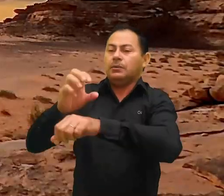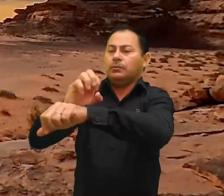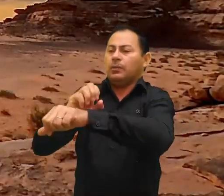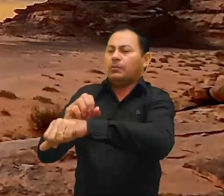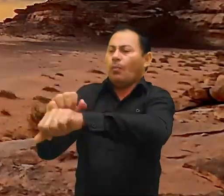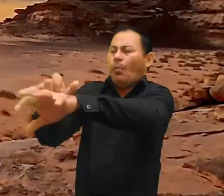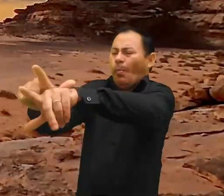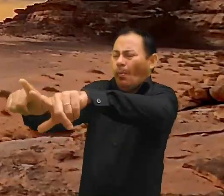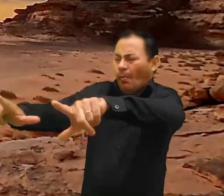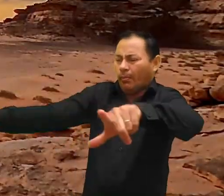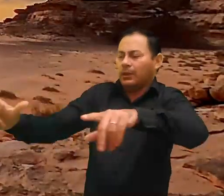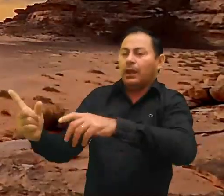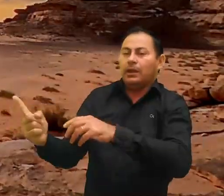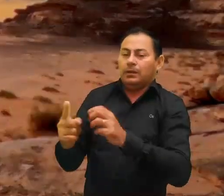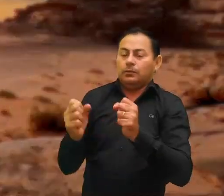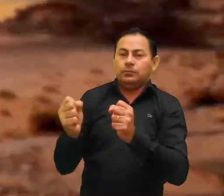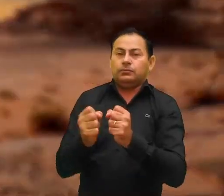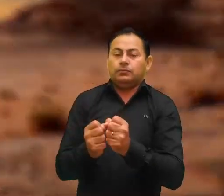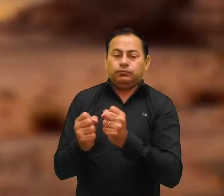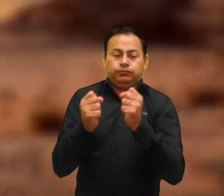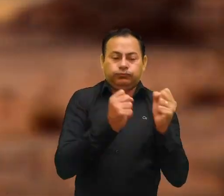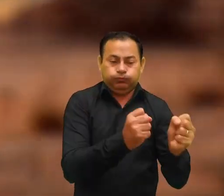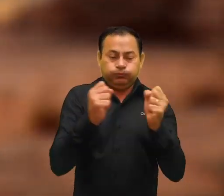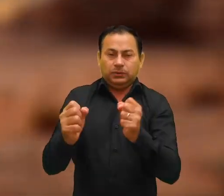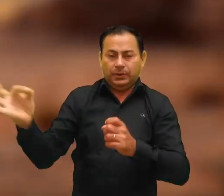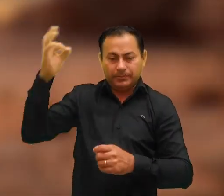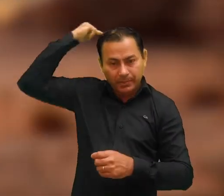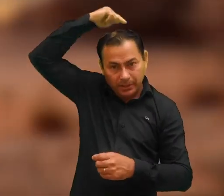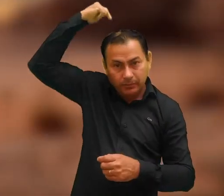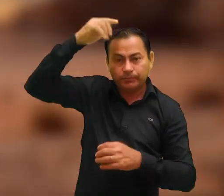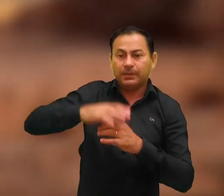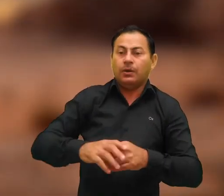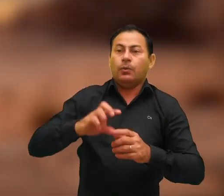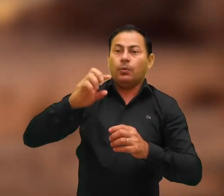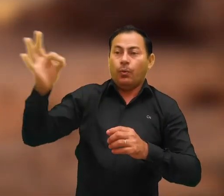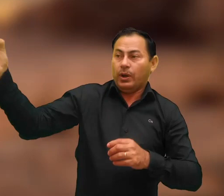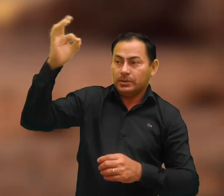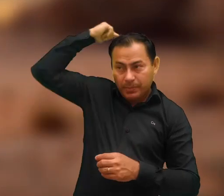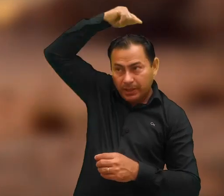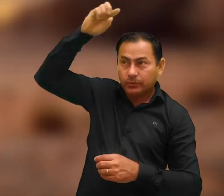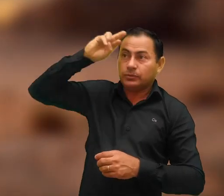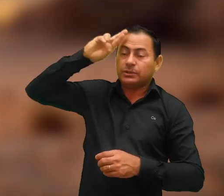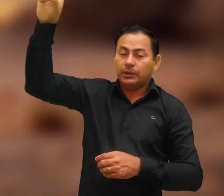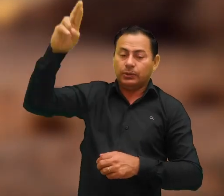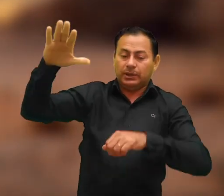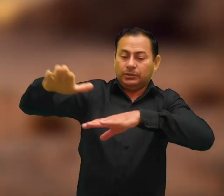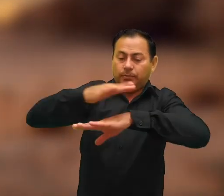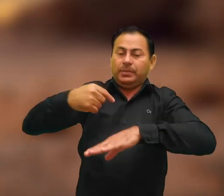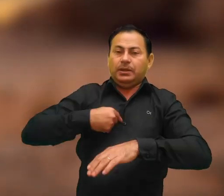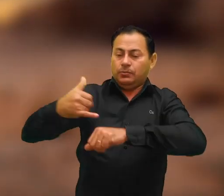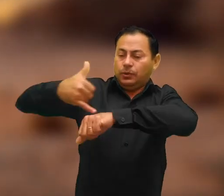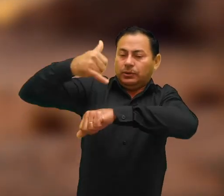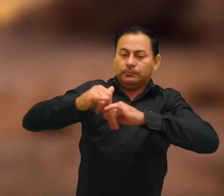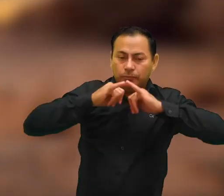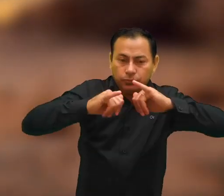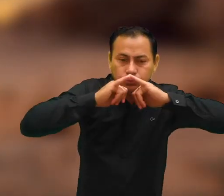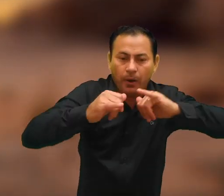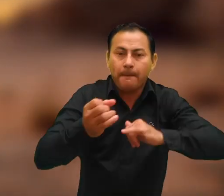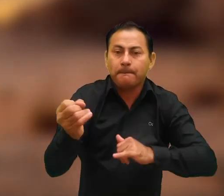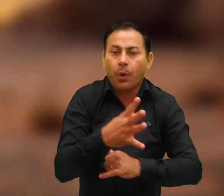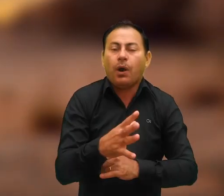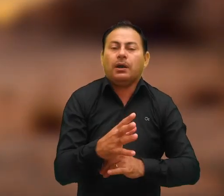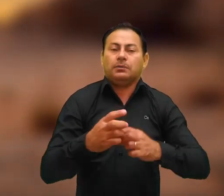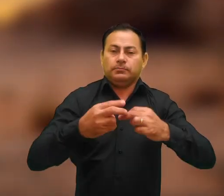Ele voltou no poder do Espírito. Ele disse: O Espírito do Senhor está sobre mim, porque ele me ungiu para pregar